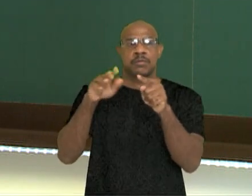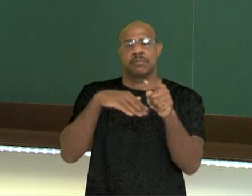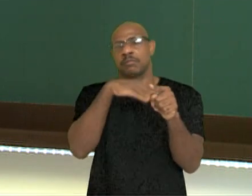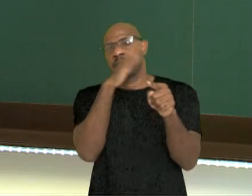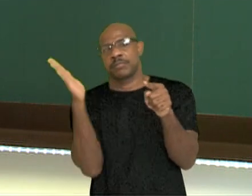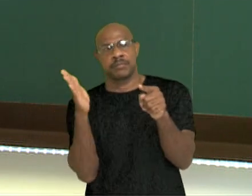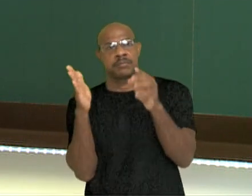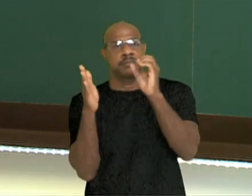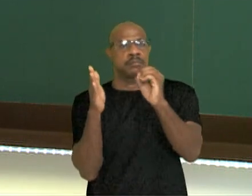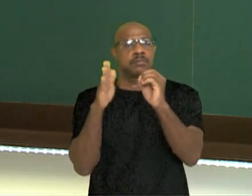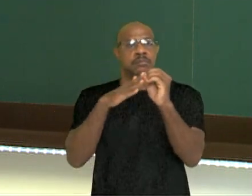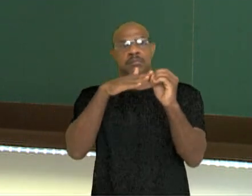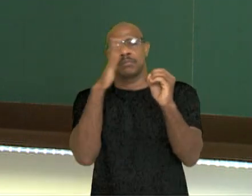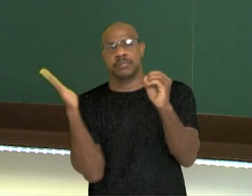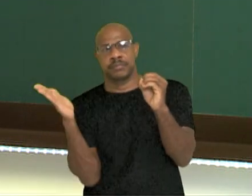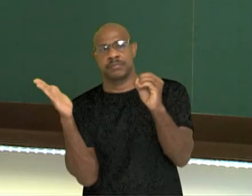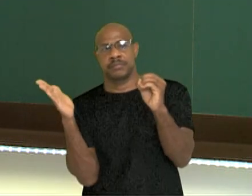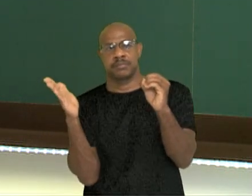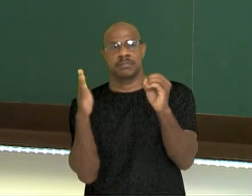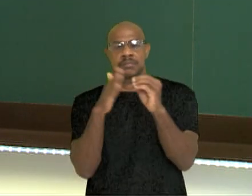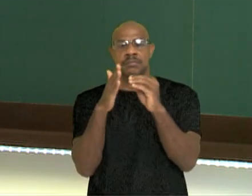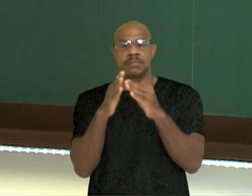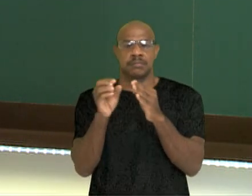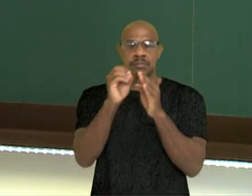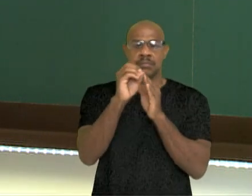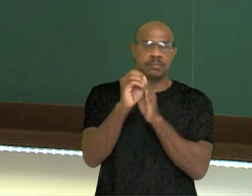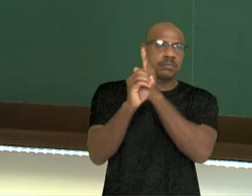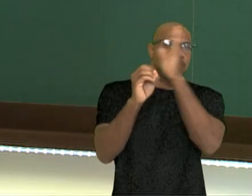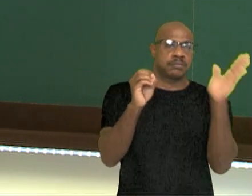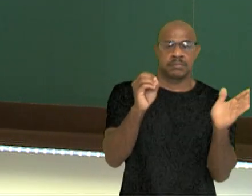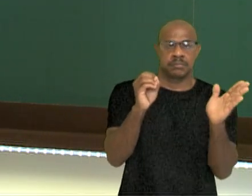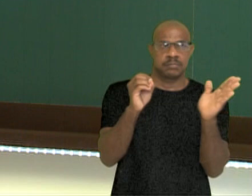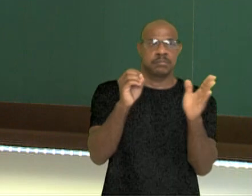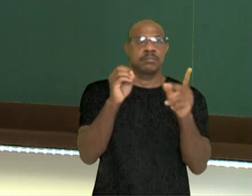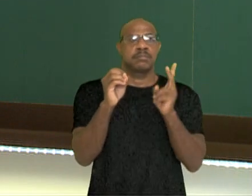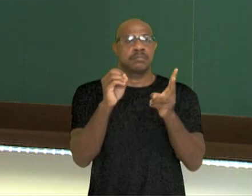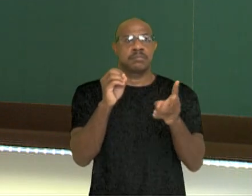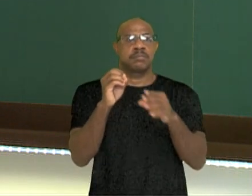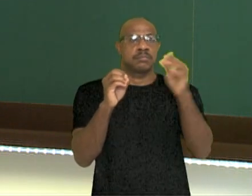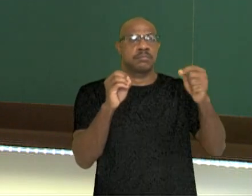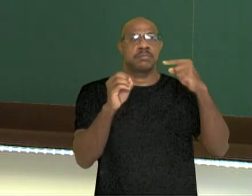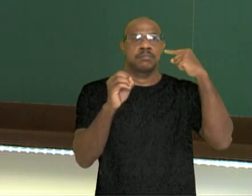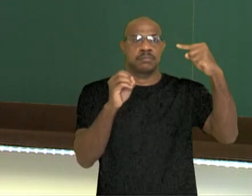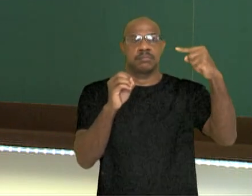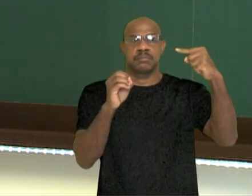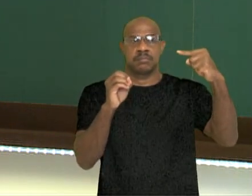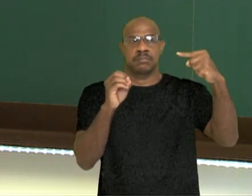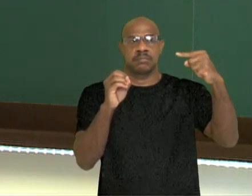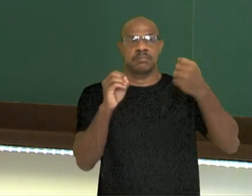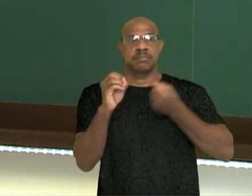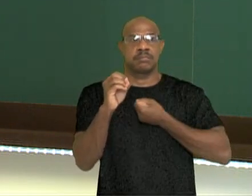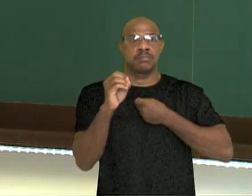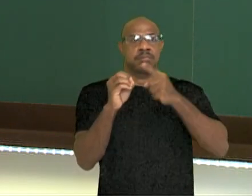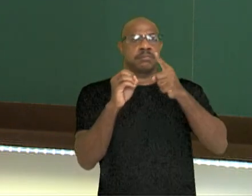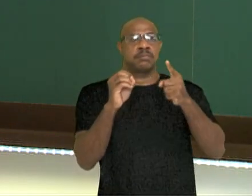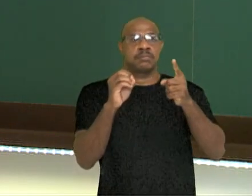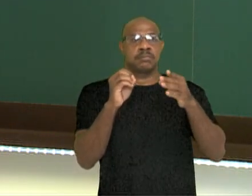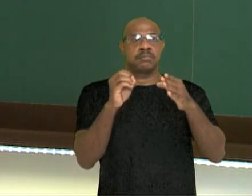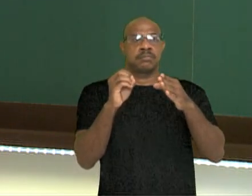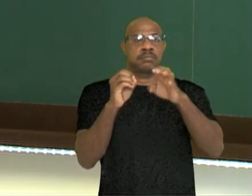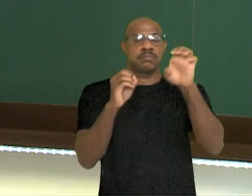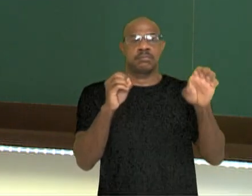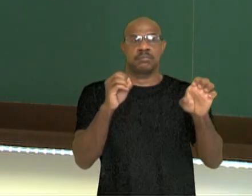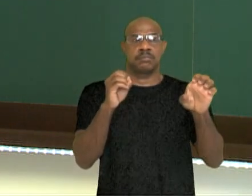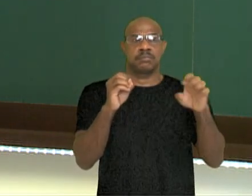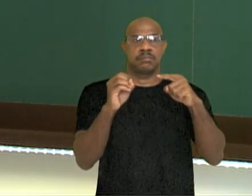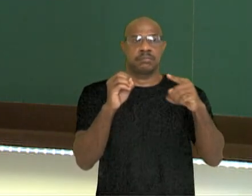seja, um valor positivo. Se eu olhar aqui no segundo quadrante, a projeção sempre vai ser um valor, sempre vai ser um número ao lado esquerdo do zero, ou